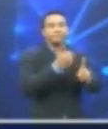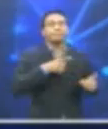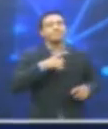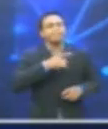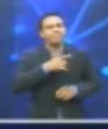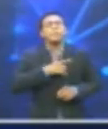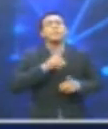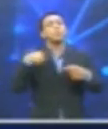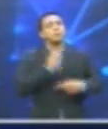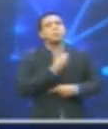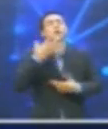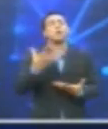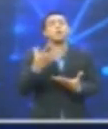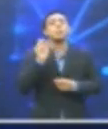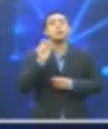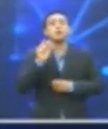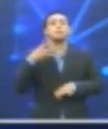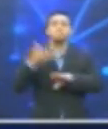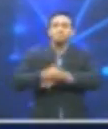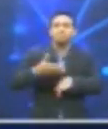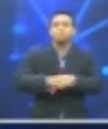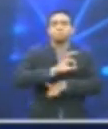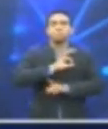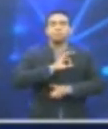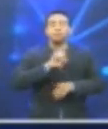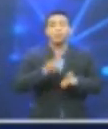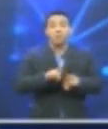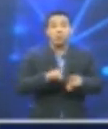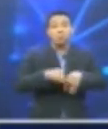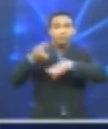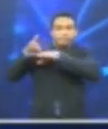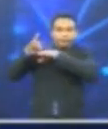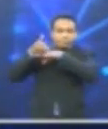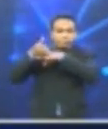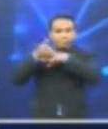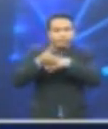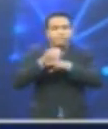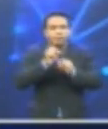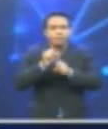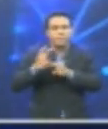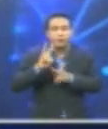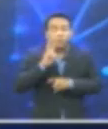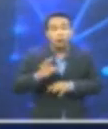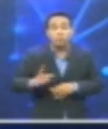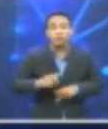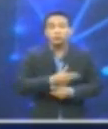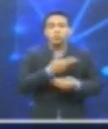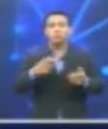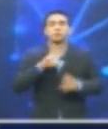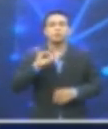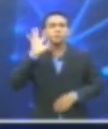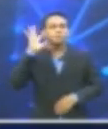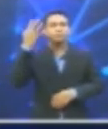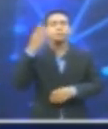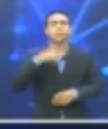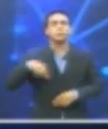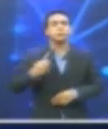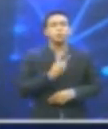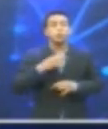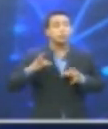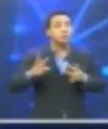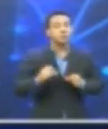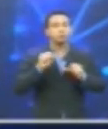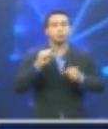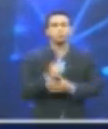policiamento ostensivo, repito, monitoramento, com câmeras que venham, portanto, a filmar tudo que está acontecendo e que tenham todos, assim, uma sensação